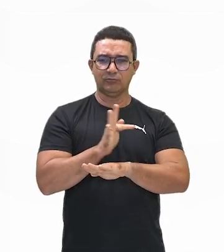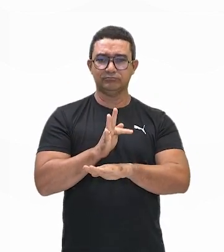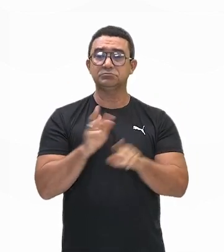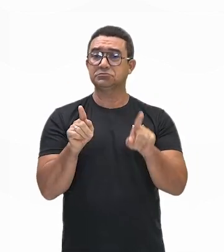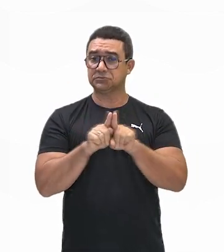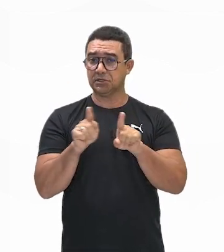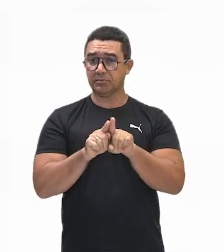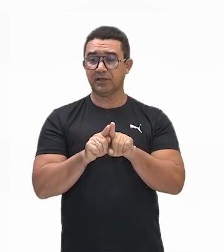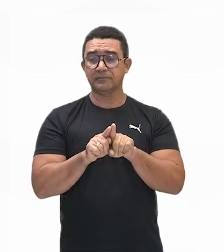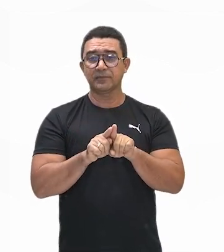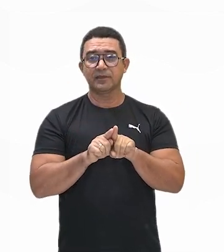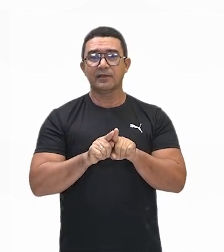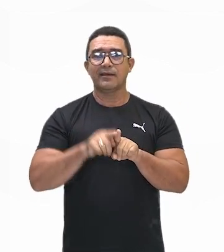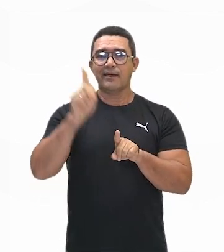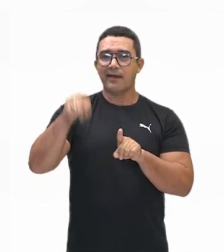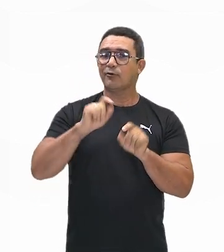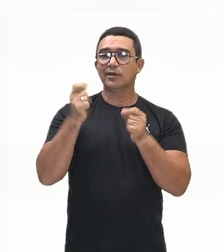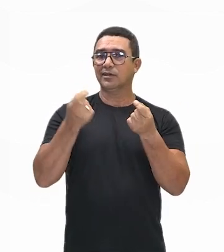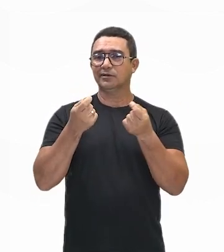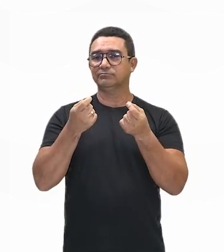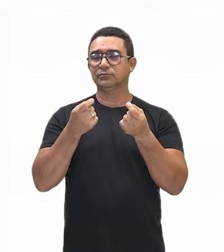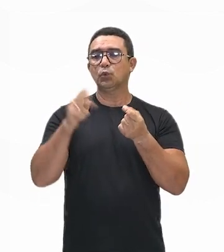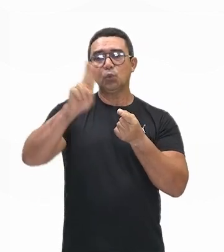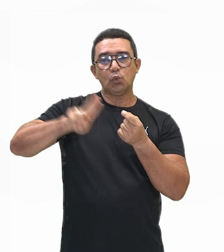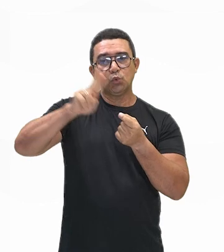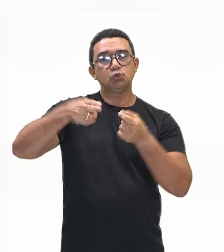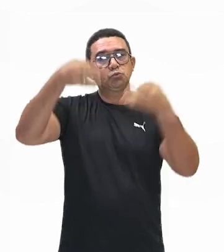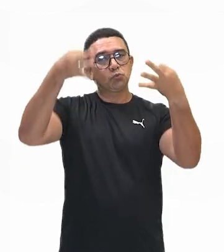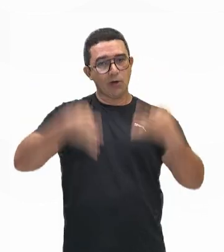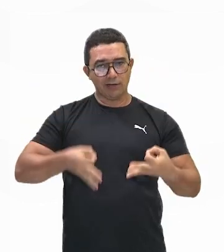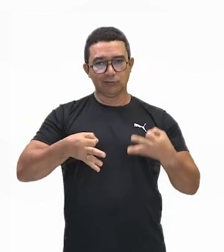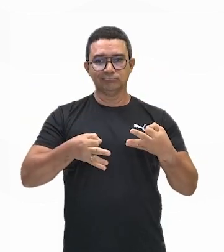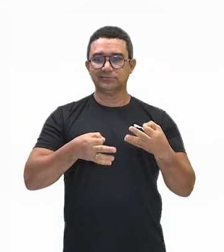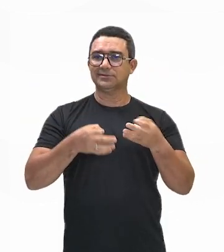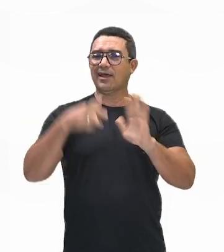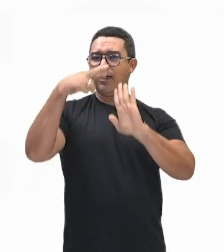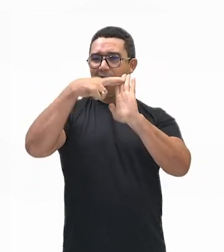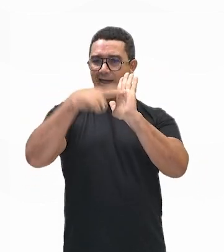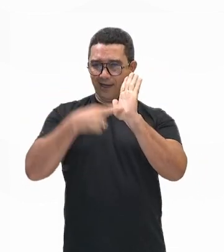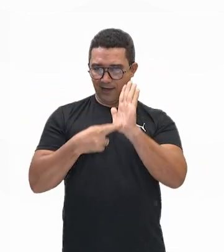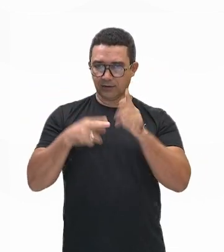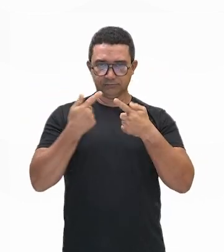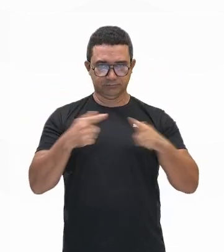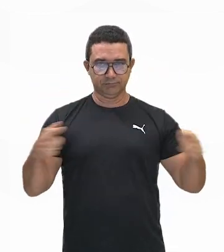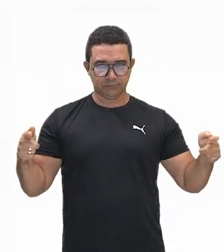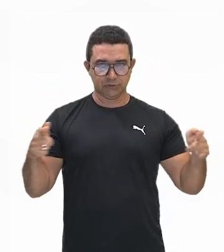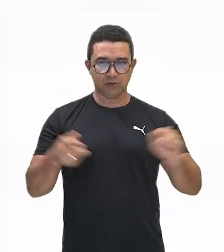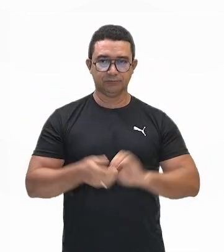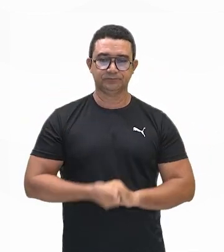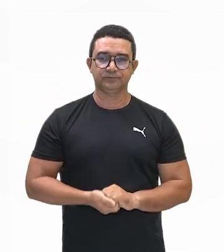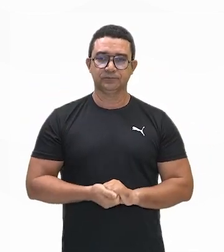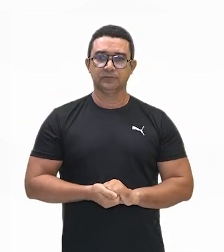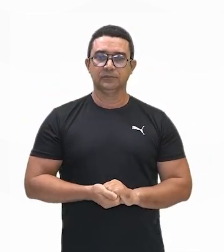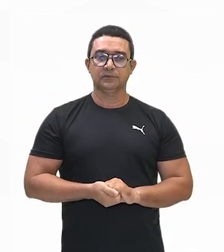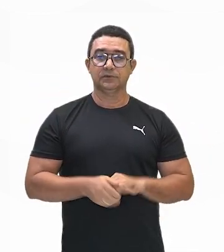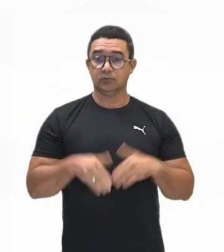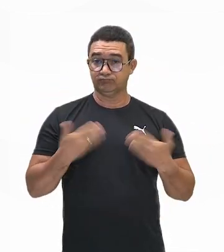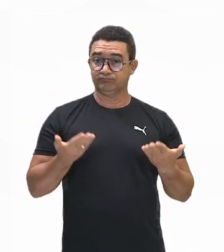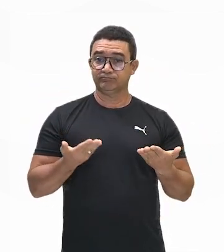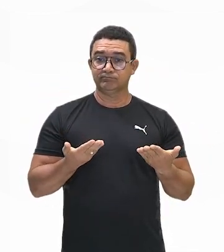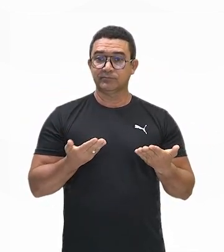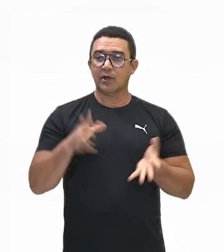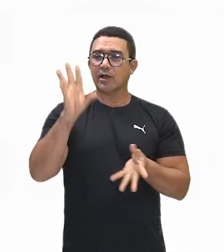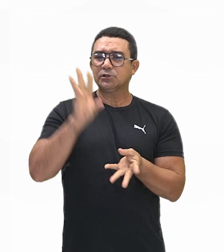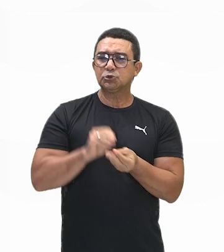formal, também chamada de culta, está pautada no uso correto das normas gramaticais. Em resumo, então, essa definição aqui é um